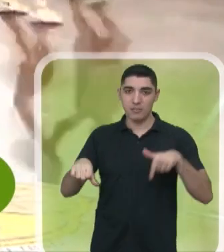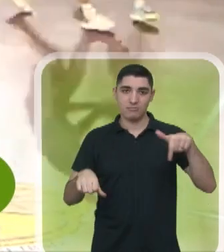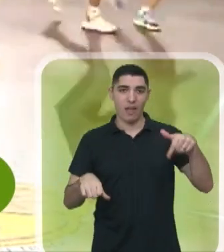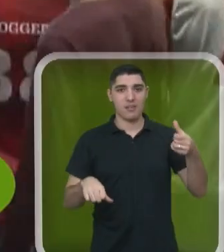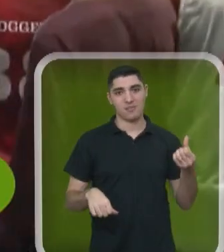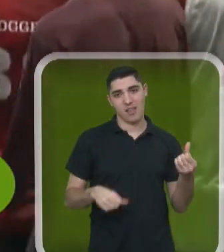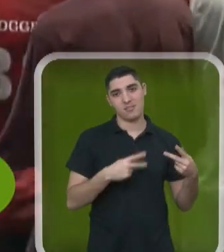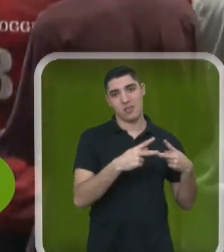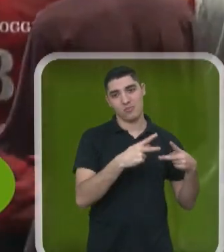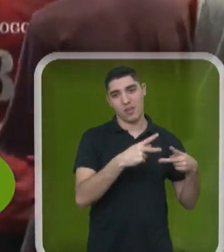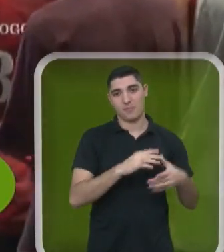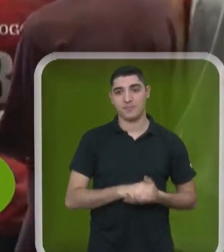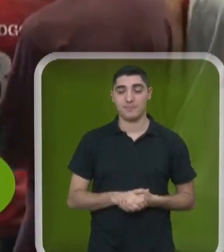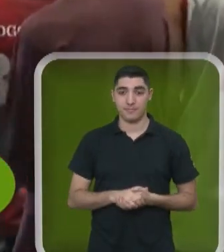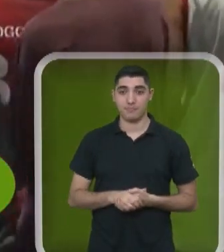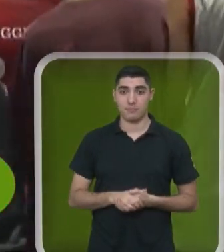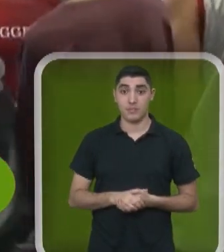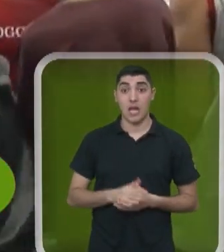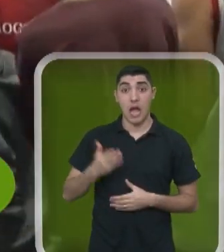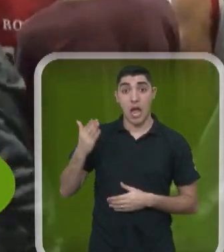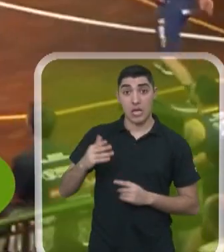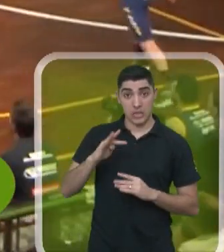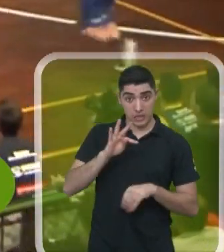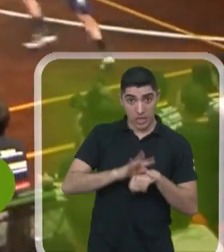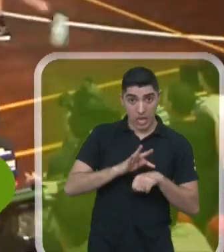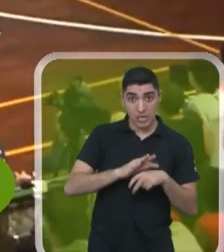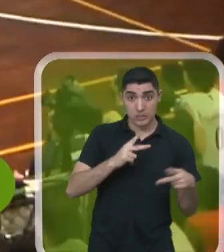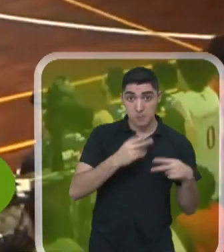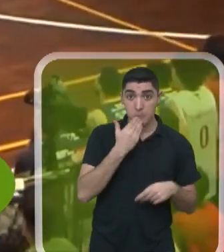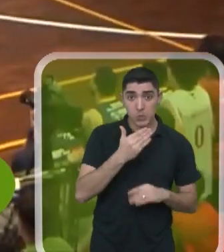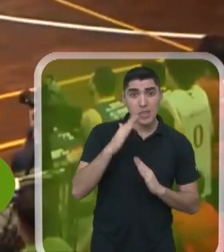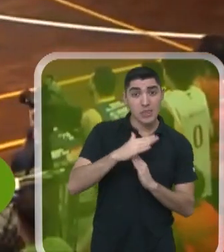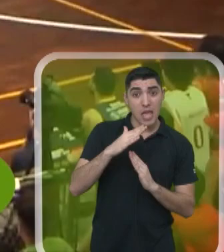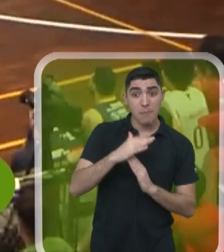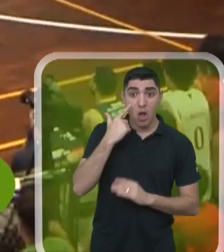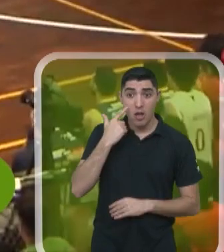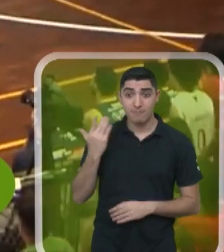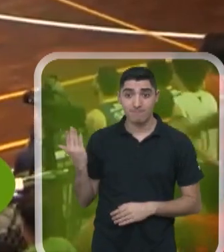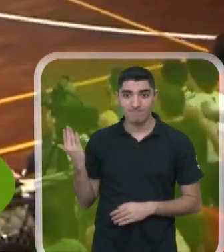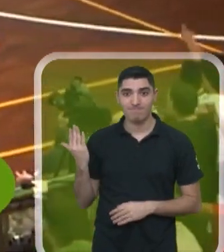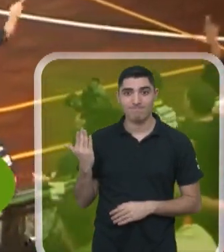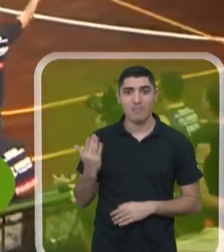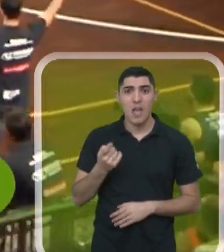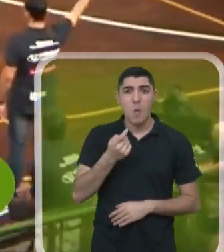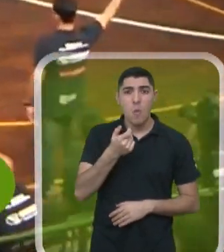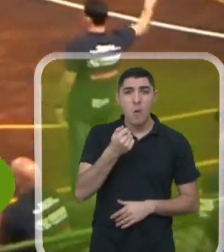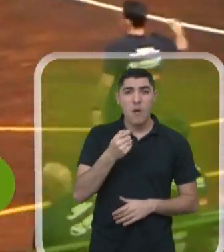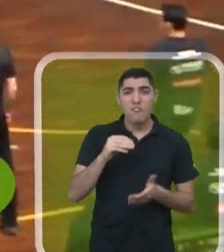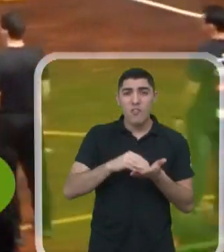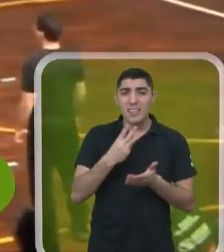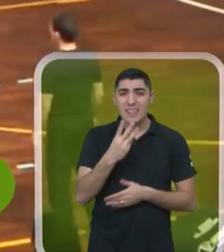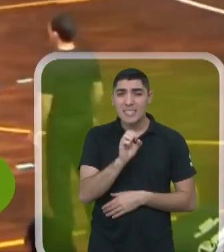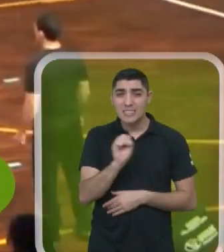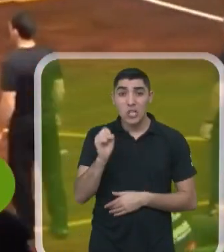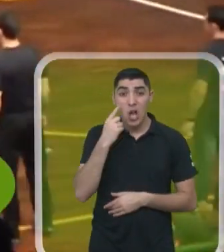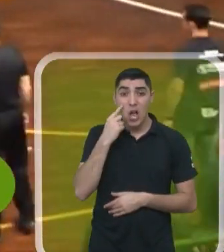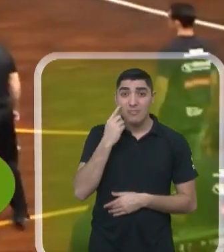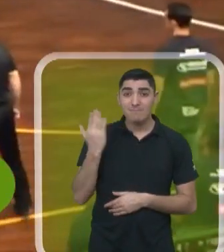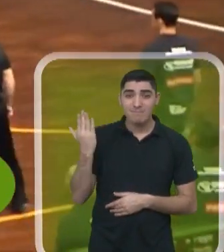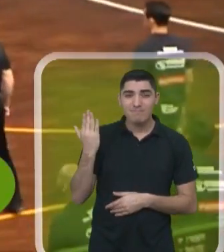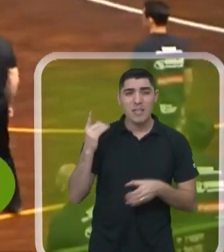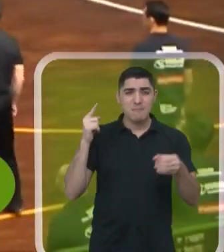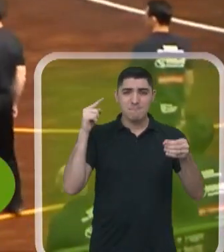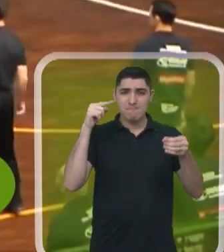79-76. Figueiredo pediu tempo. No último ataque, restando 3 segundos, Ed chutou para 3. A bola